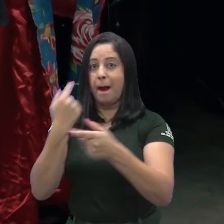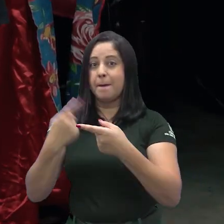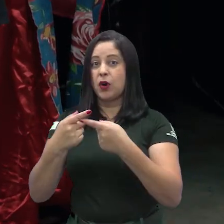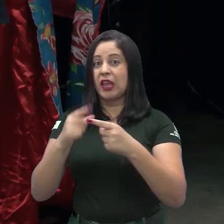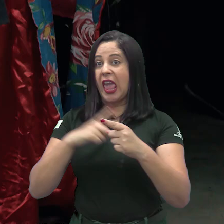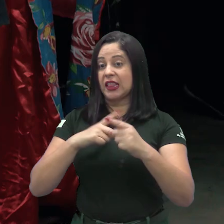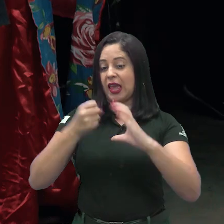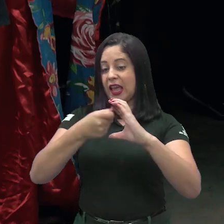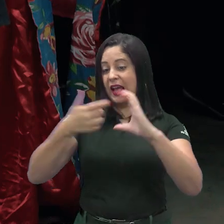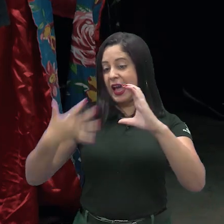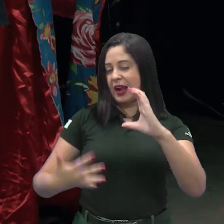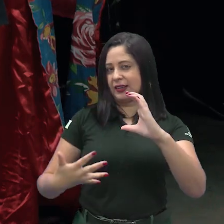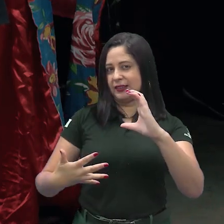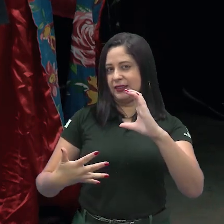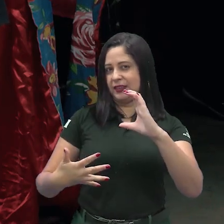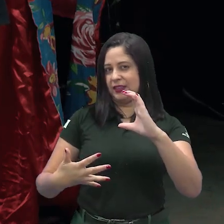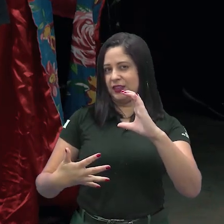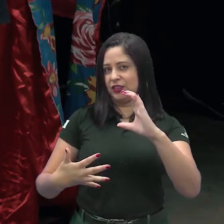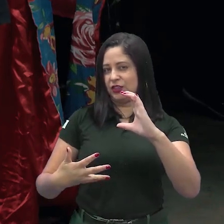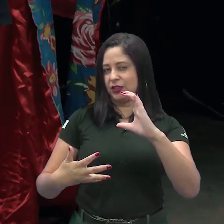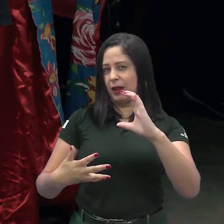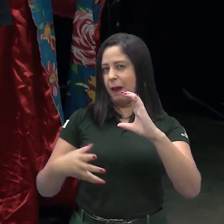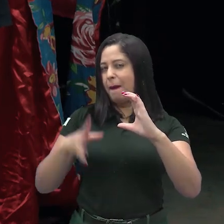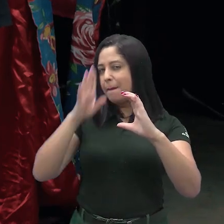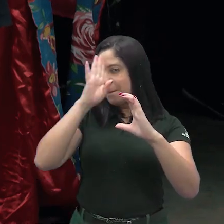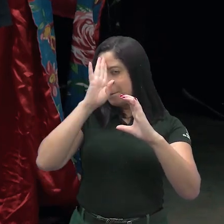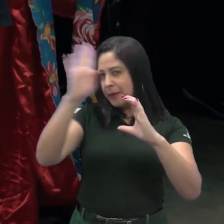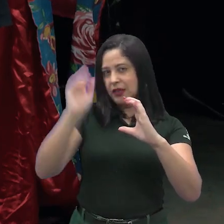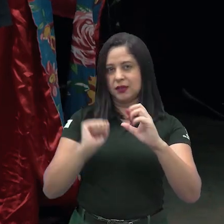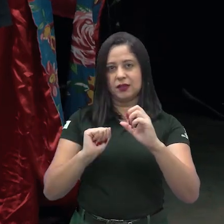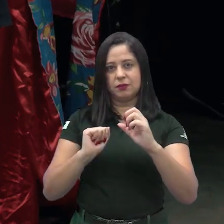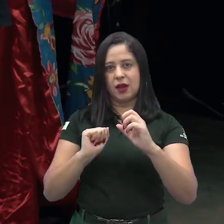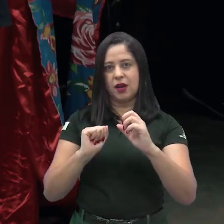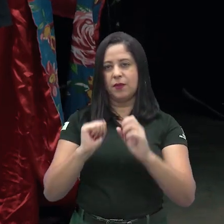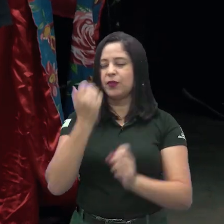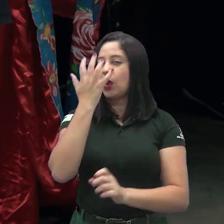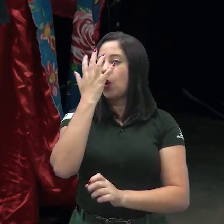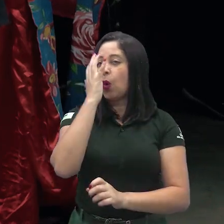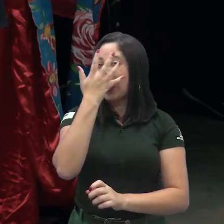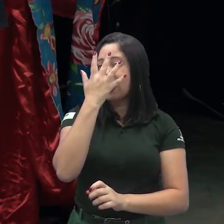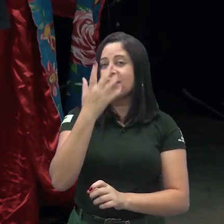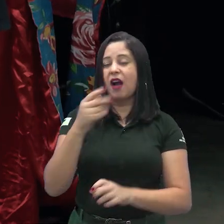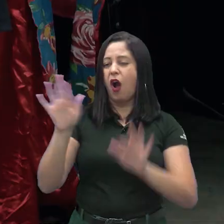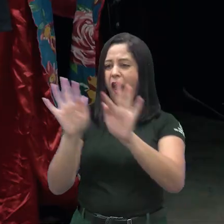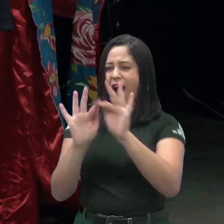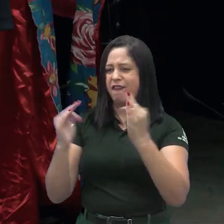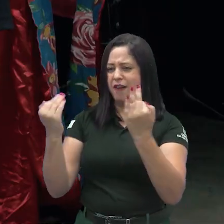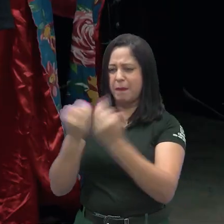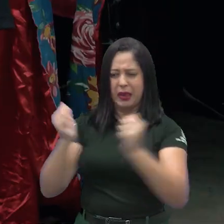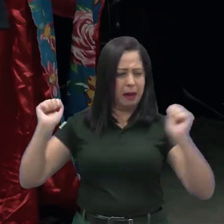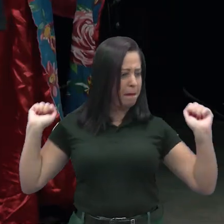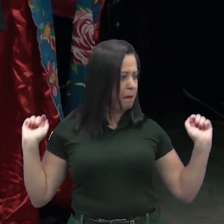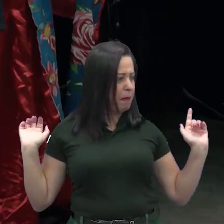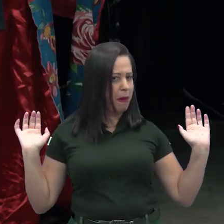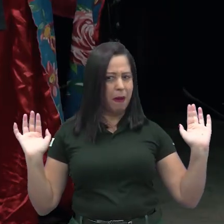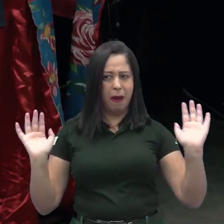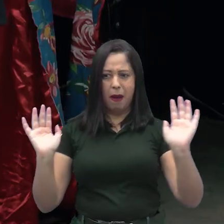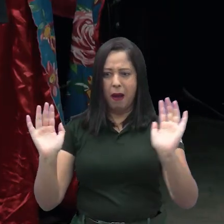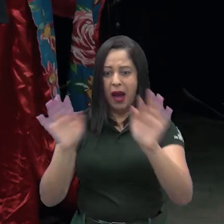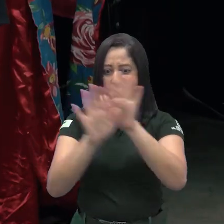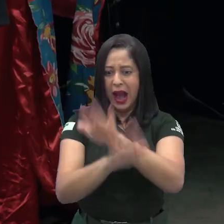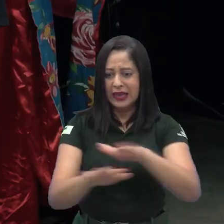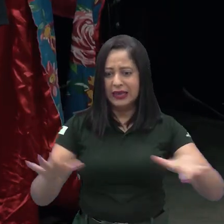ele tem uma característica muito particular, que é um carnaval que vai muita família, vai muita